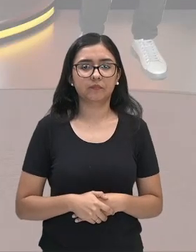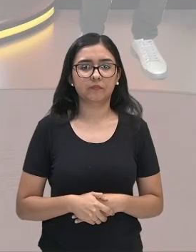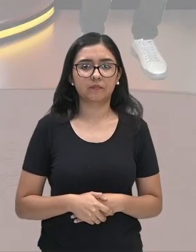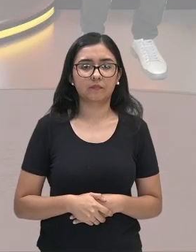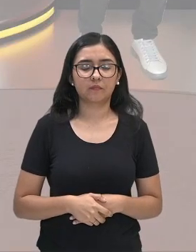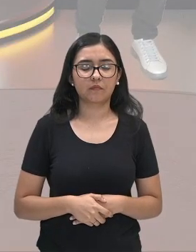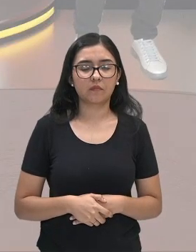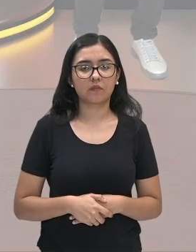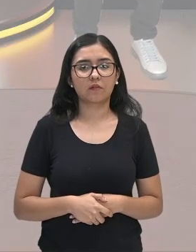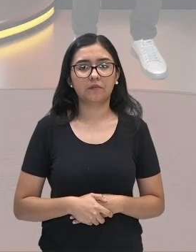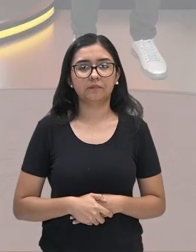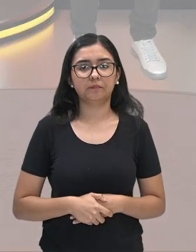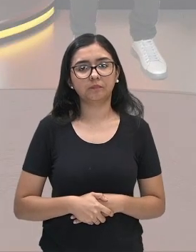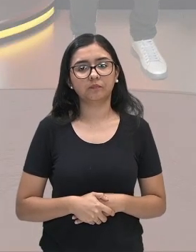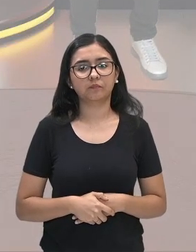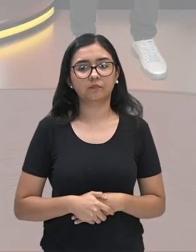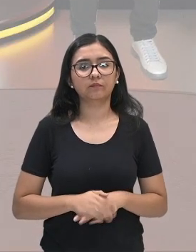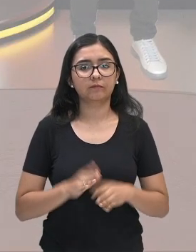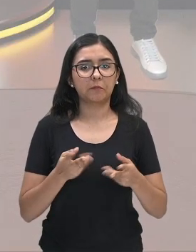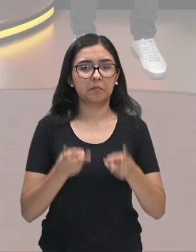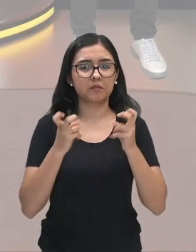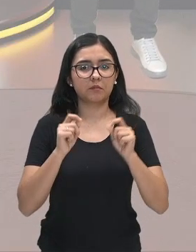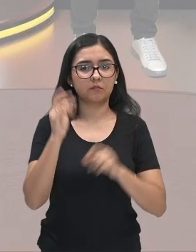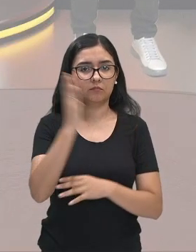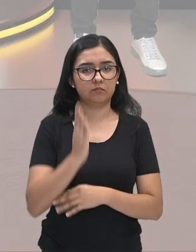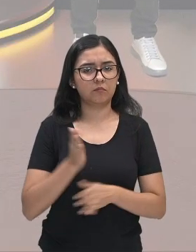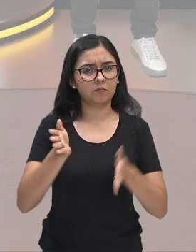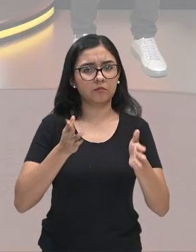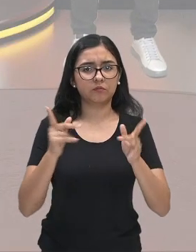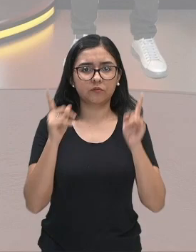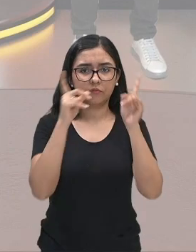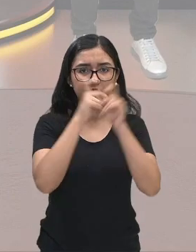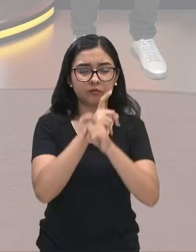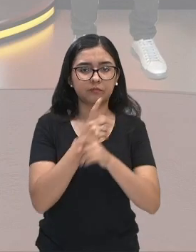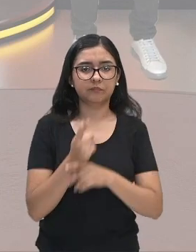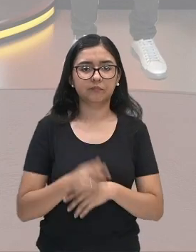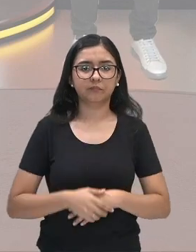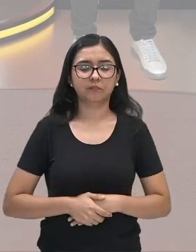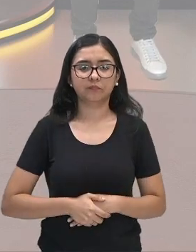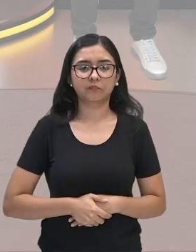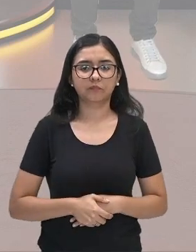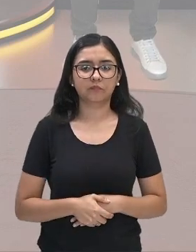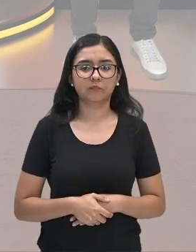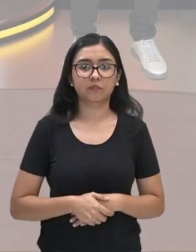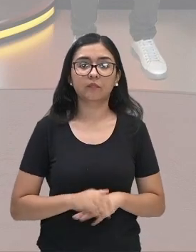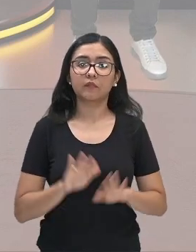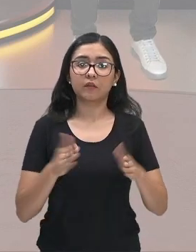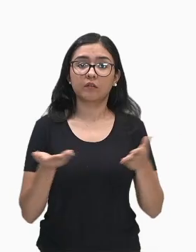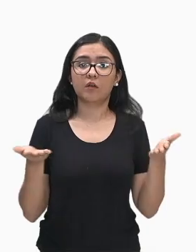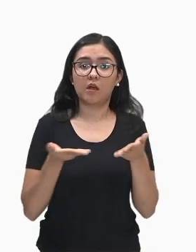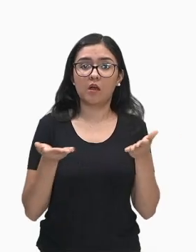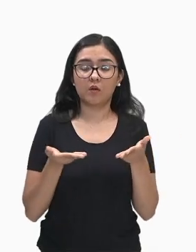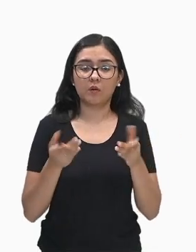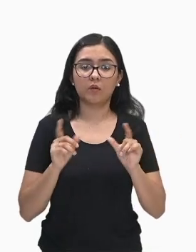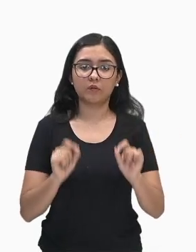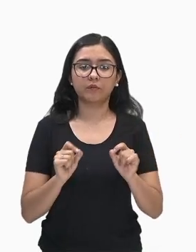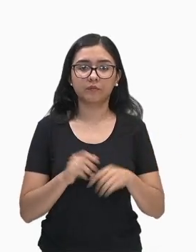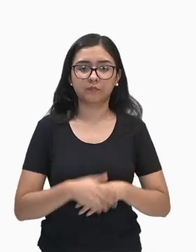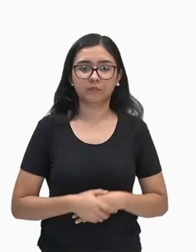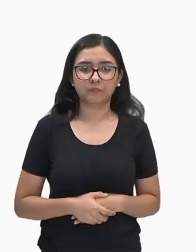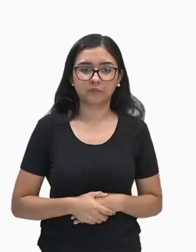Vejam lá a situação que estava o Brasil, né? Muito bem, agora o Brasil é Reino Unido